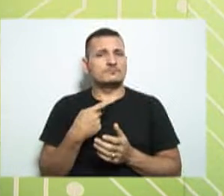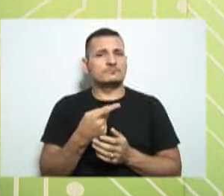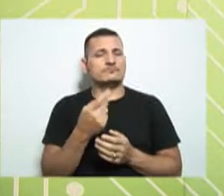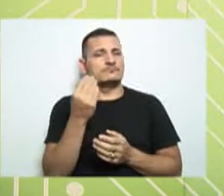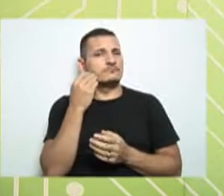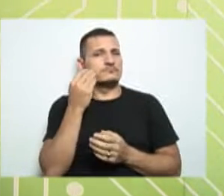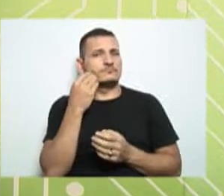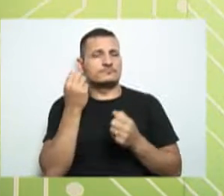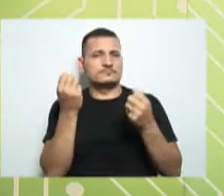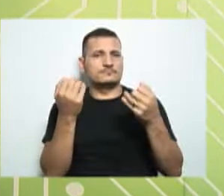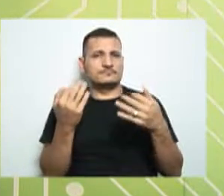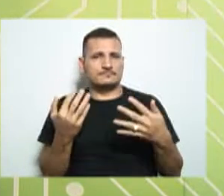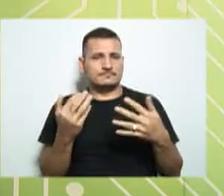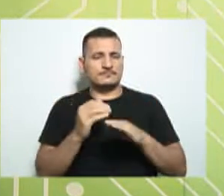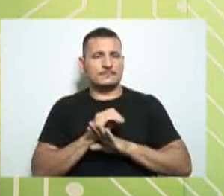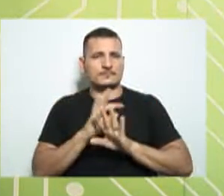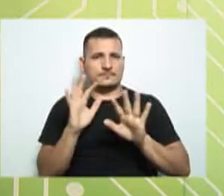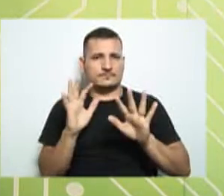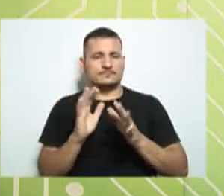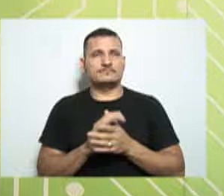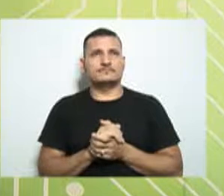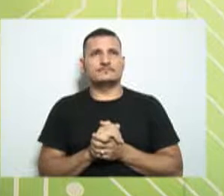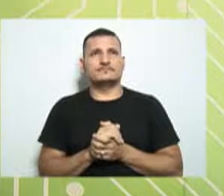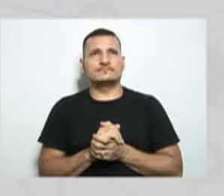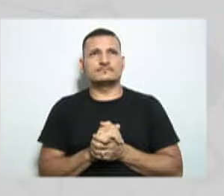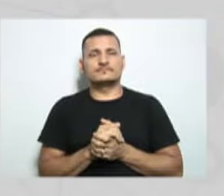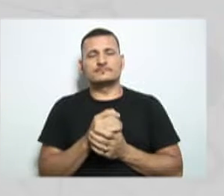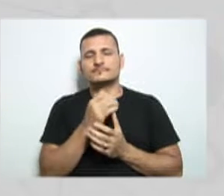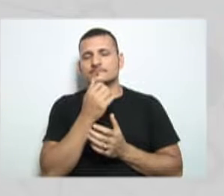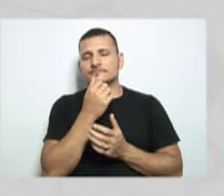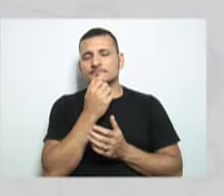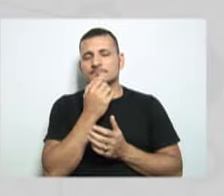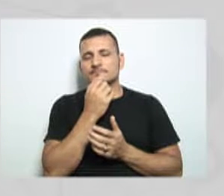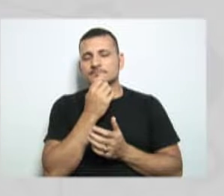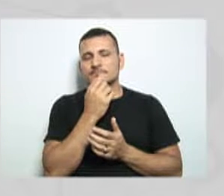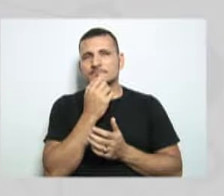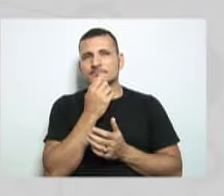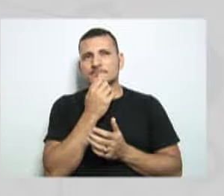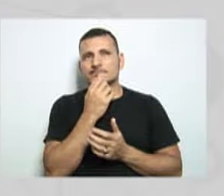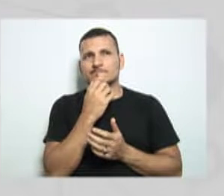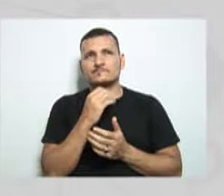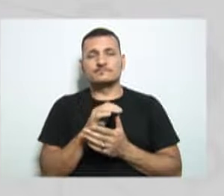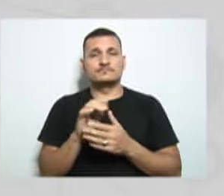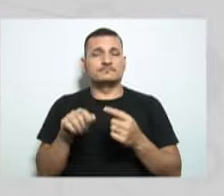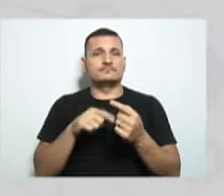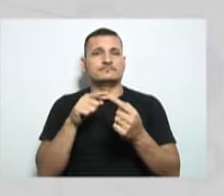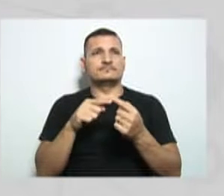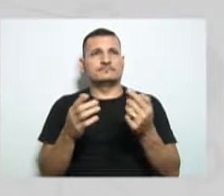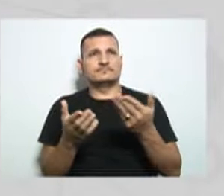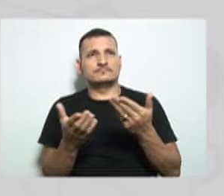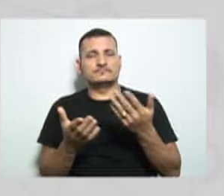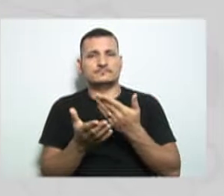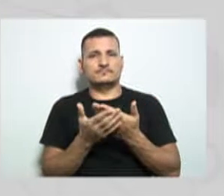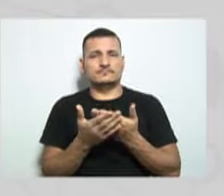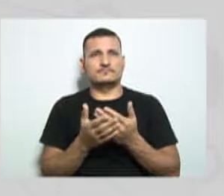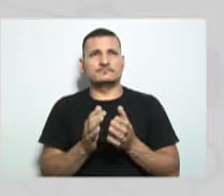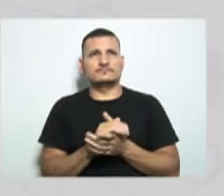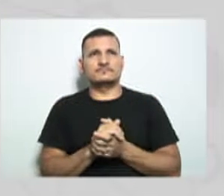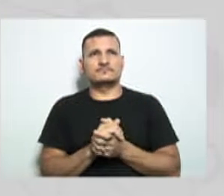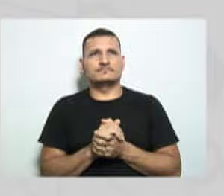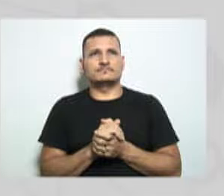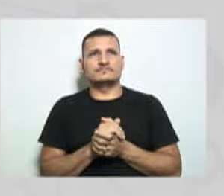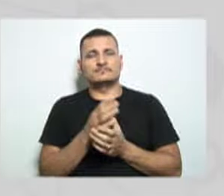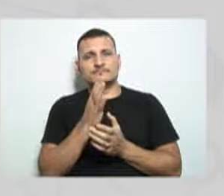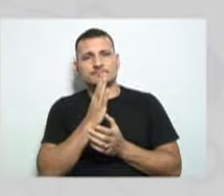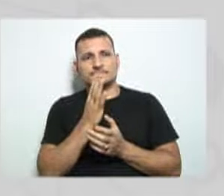esclarecer, tá bom? Vamos iniciar nossa aula, vamos ali no slide. O nosso objetivo da nossa aula de hoje é o quê? Conhecer